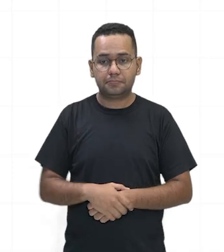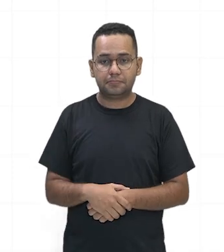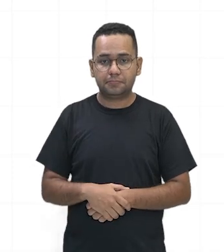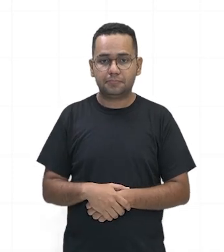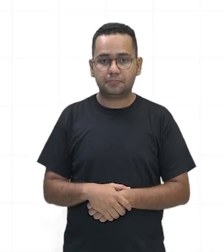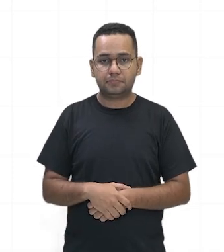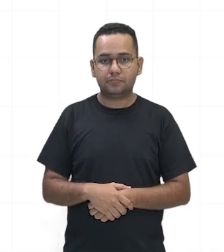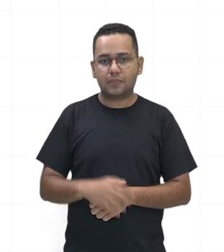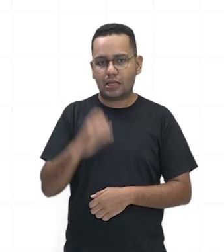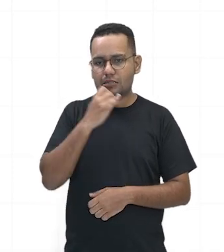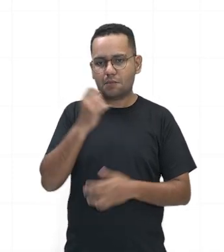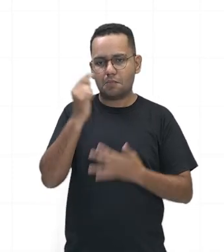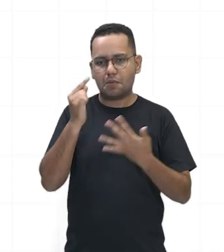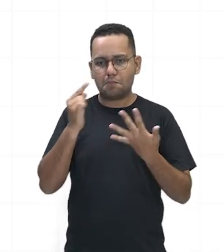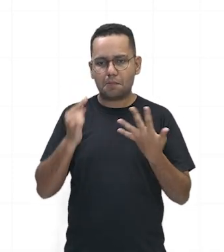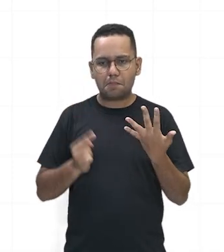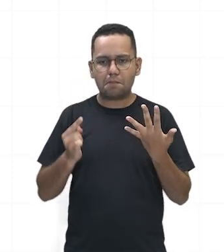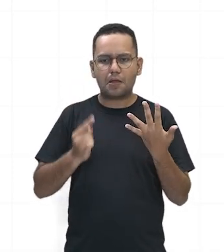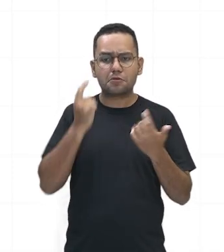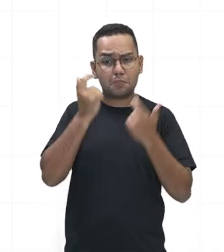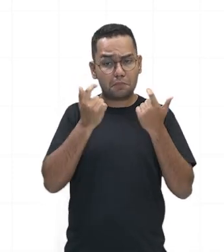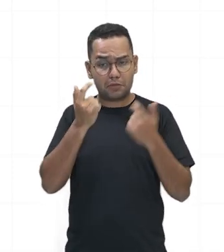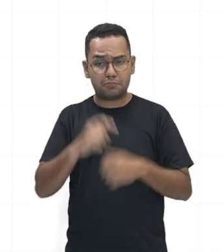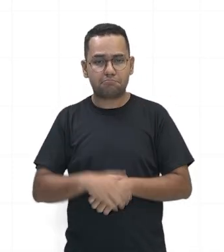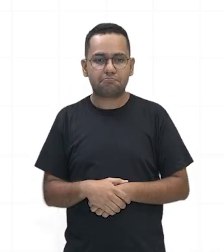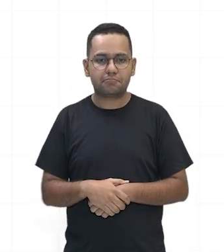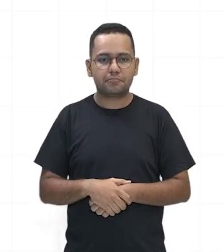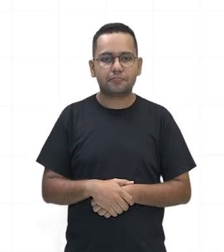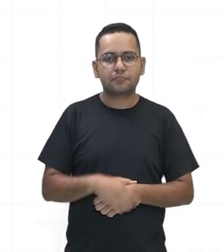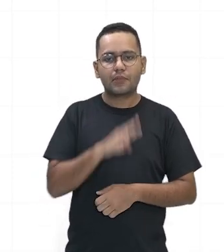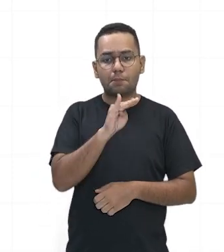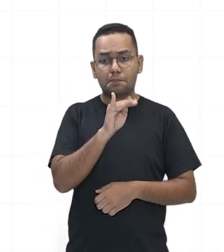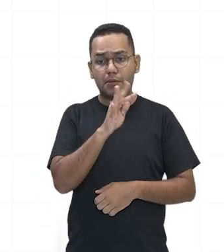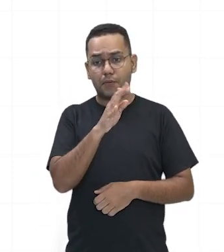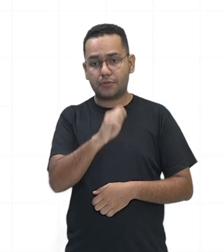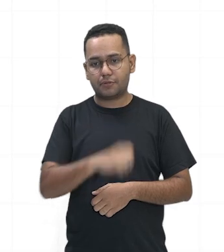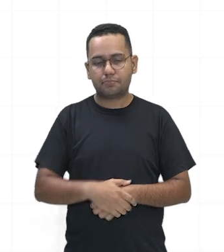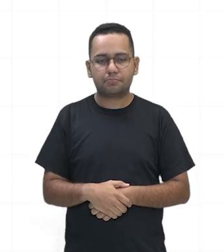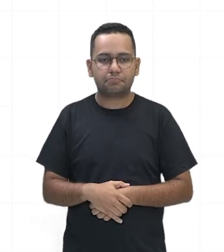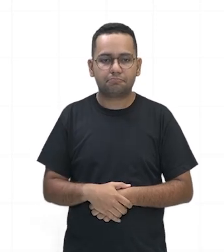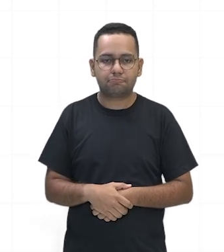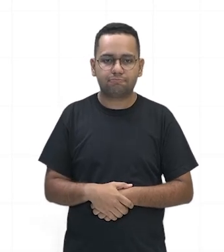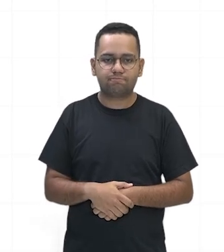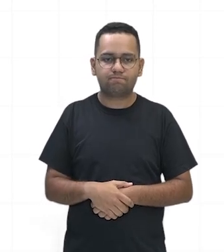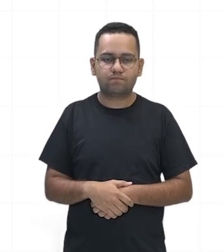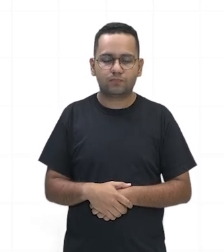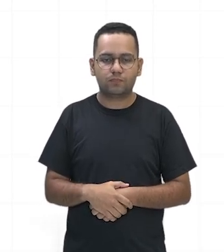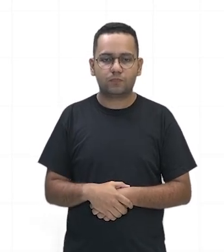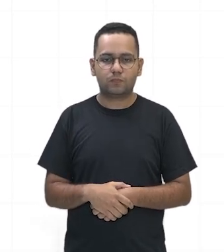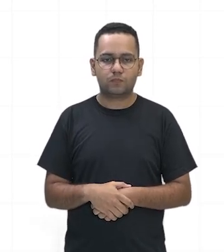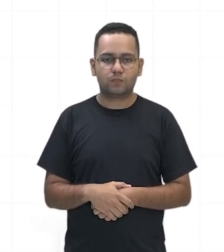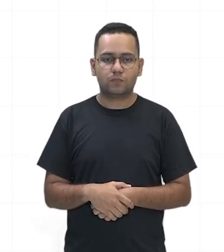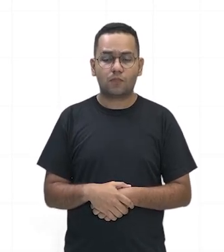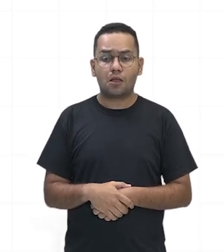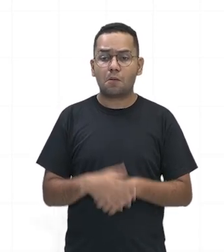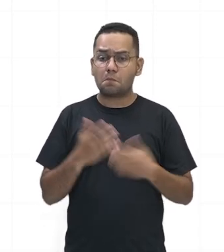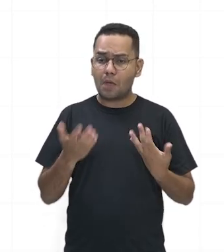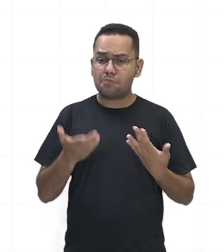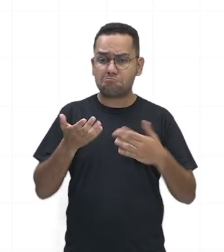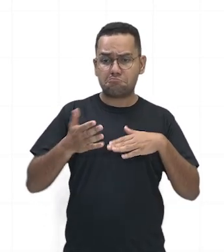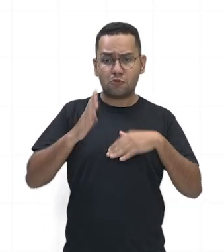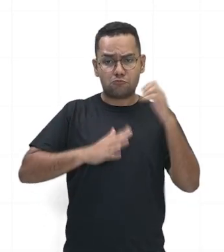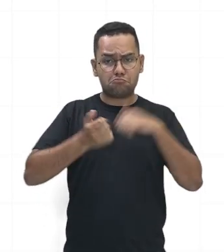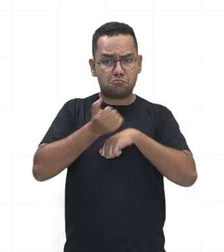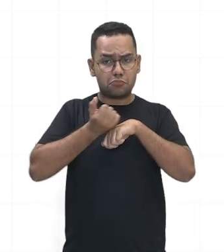A edição genética, por exemplo, como é que muitas das vezes os cientistas mexem com essa